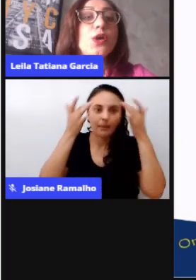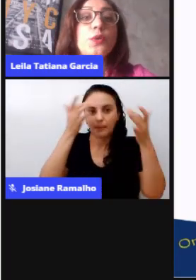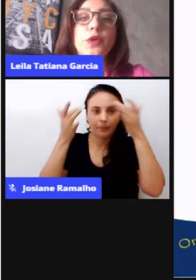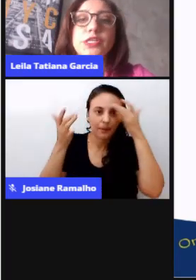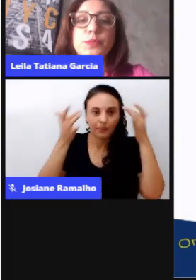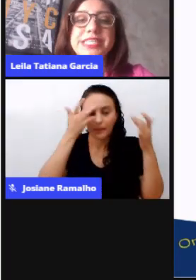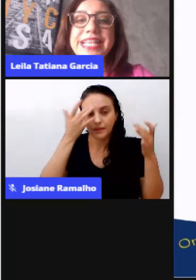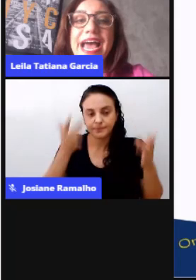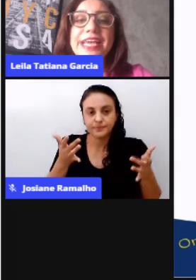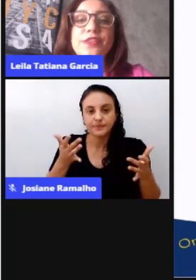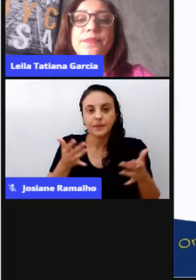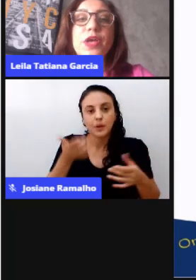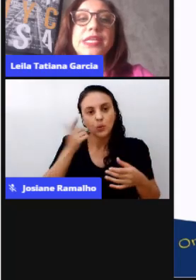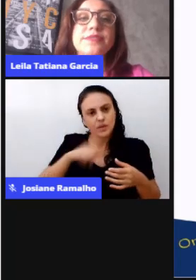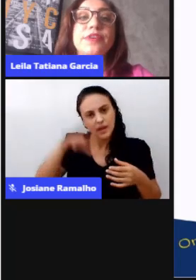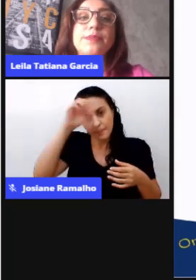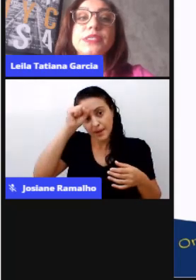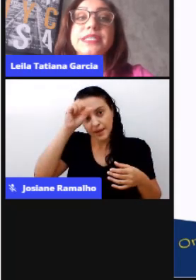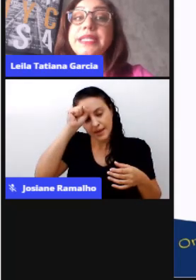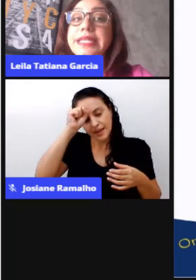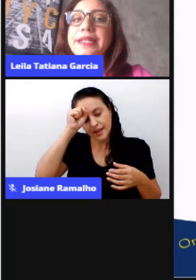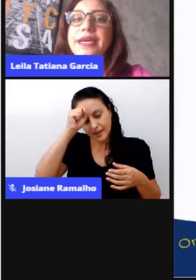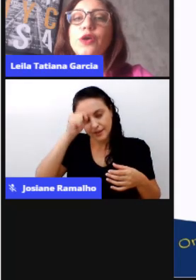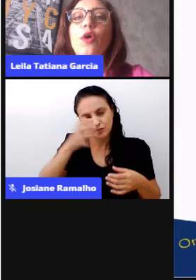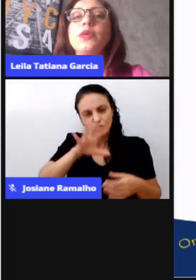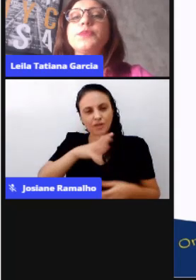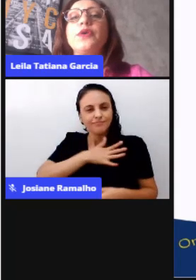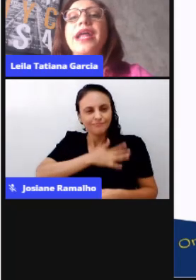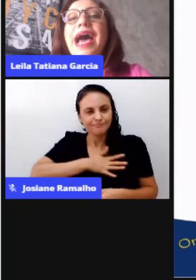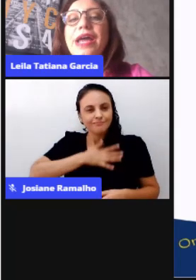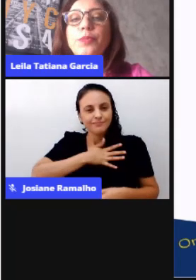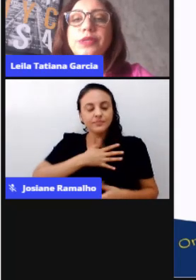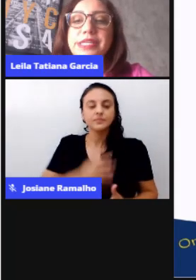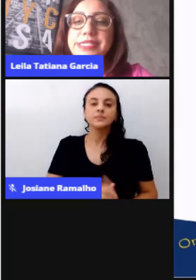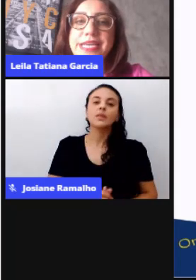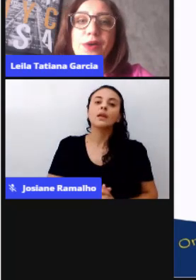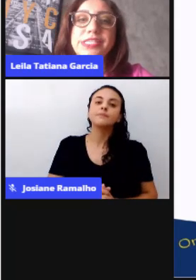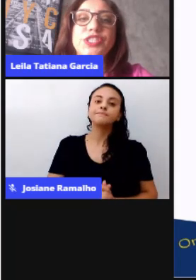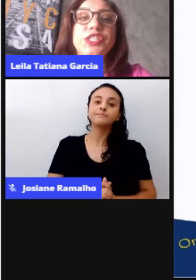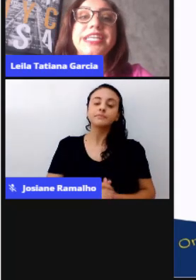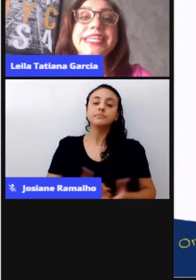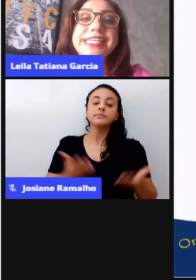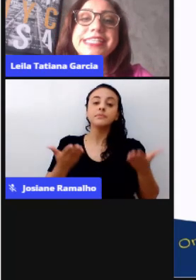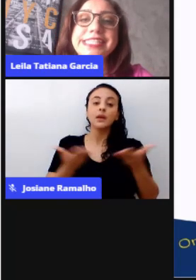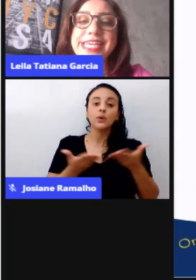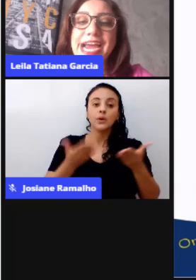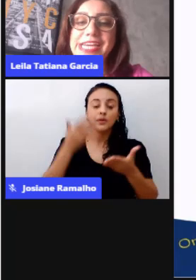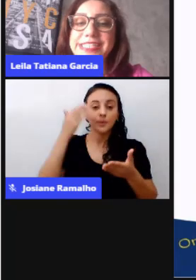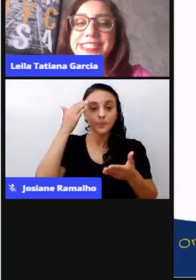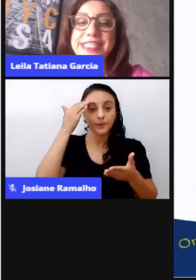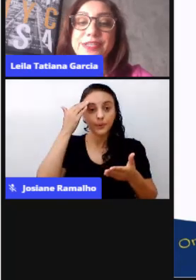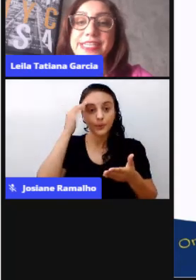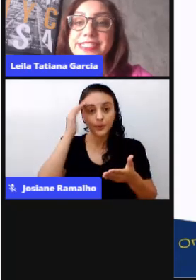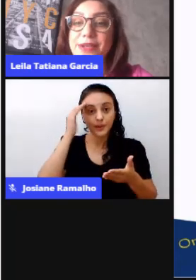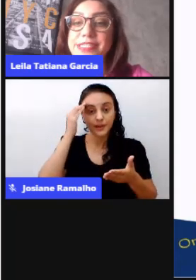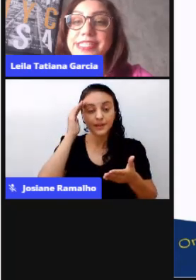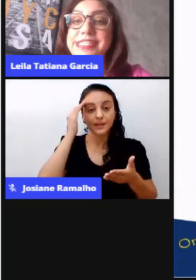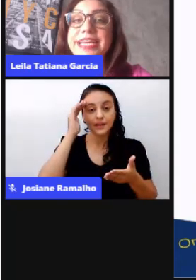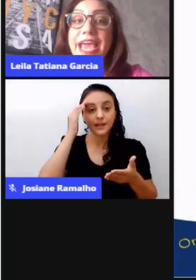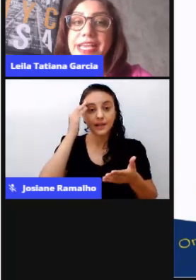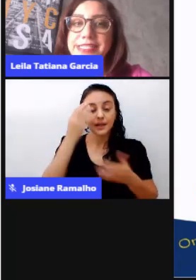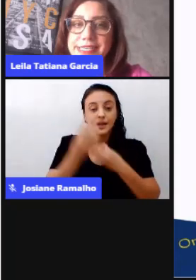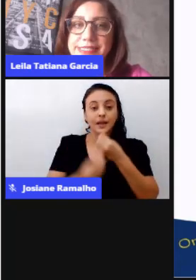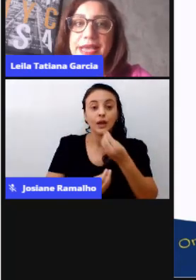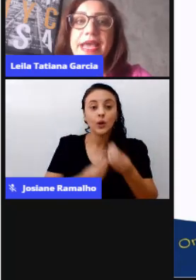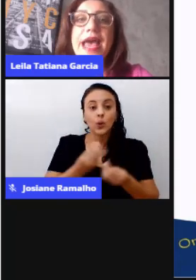ok? No próximo slide, nós vamos entender como explorar o potencial das tirinhas e charges nas nossas aulas